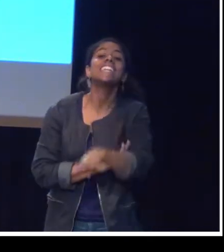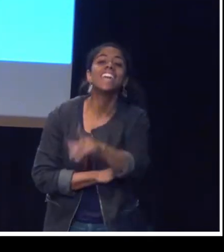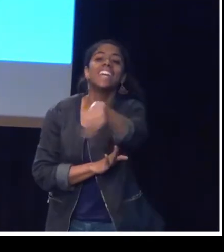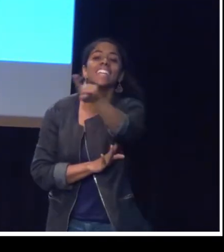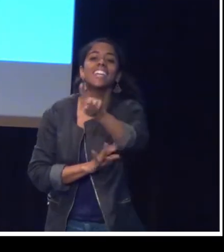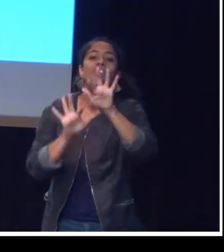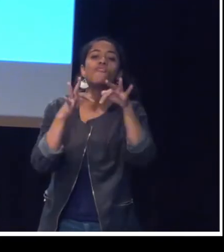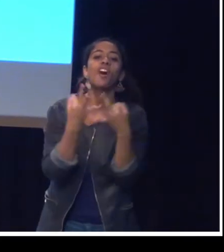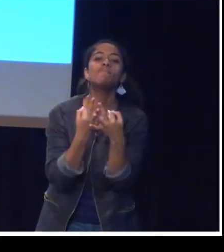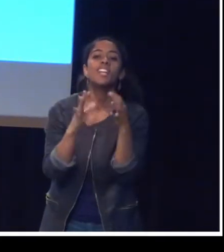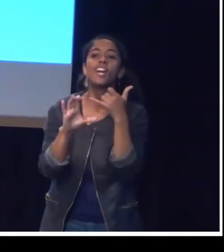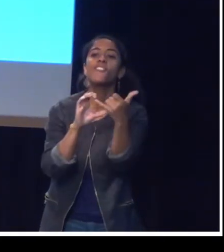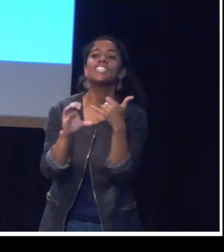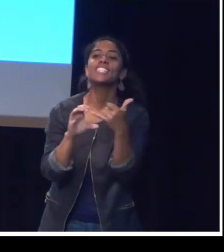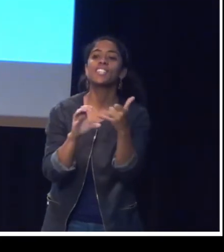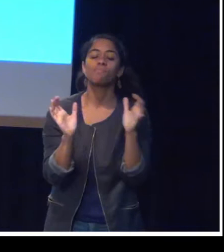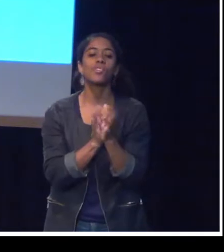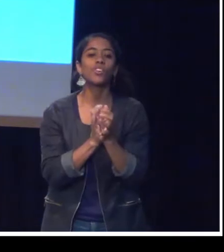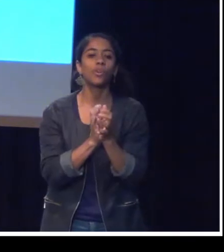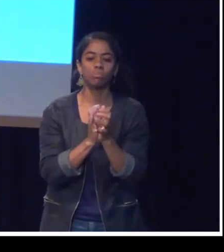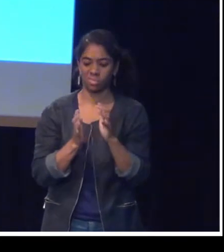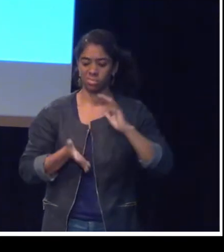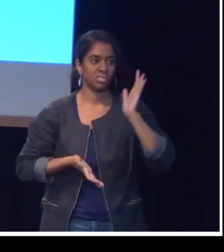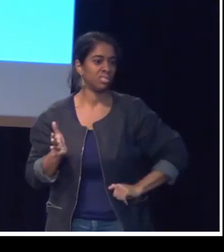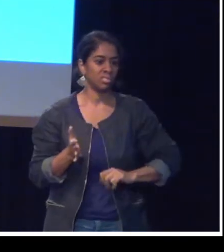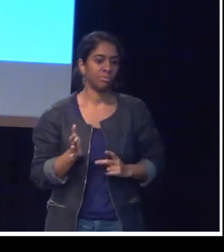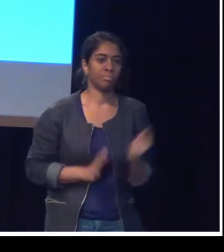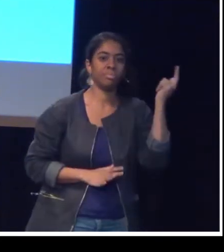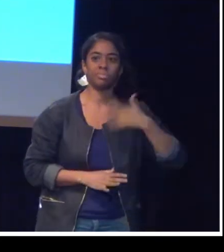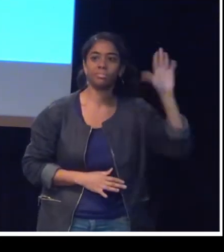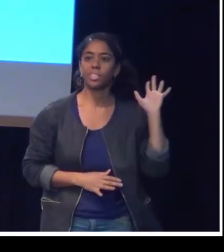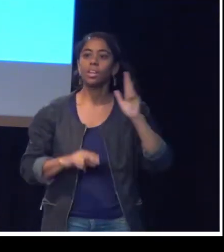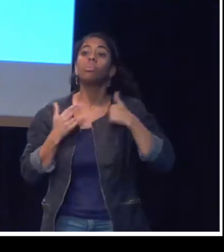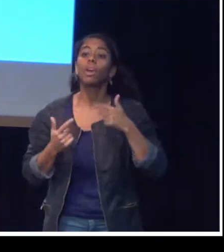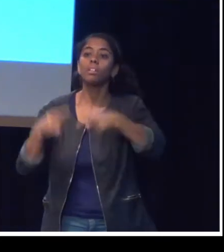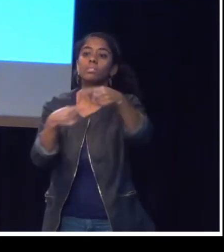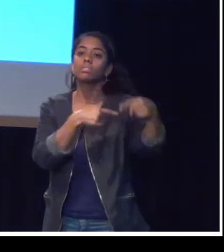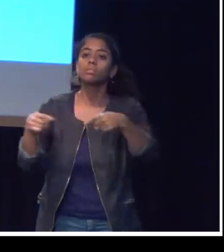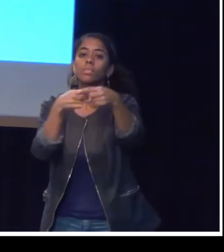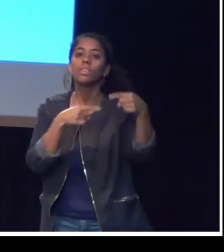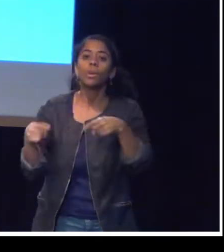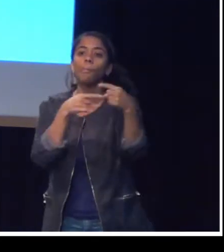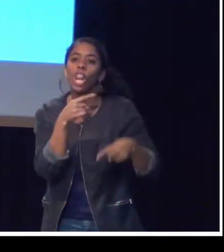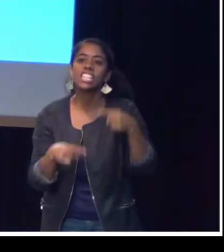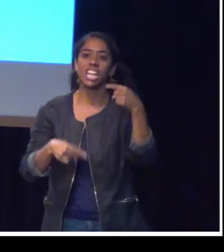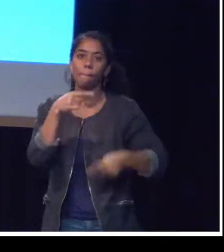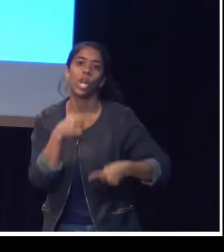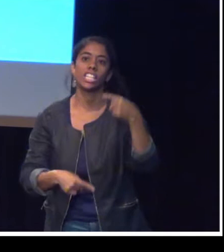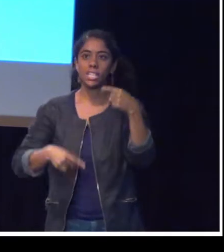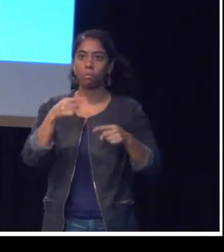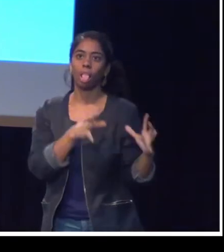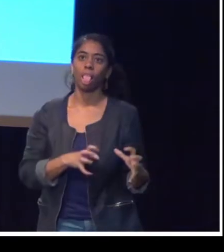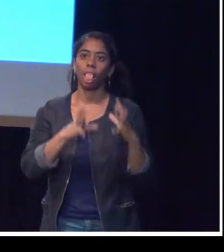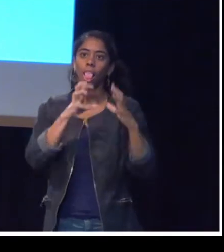política? Olha aí, né? Os dedinhos já vão, né? Aí eu continuo perguntando.